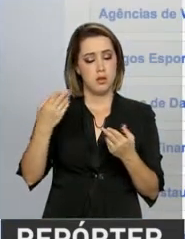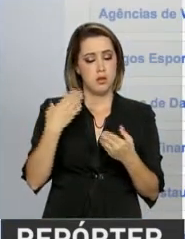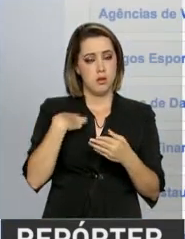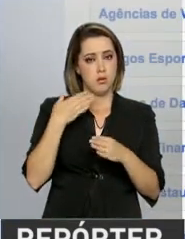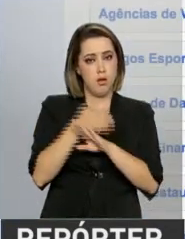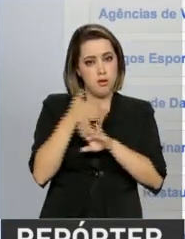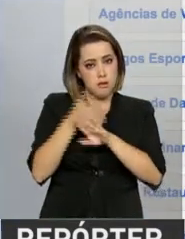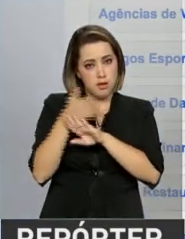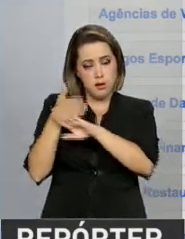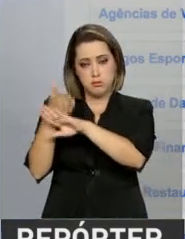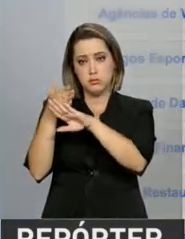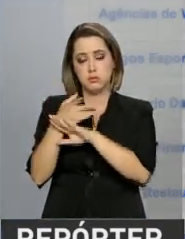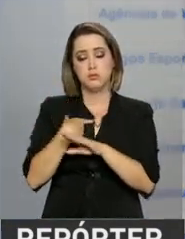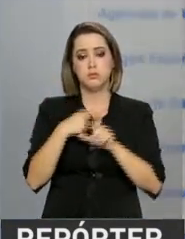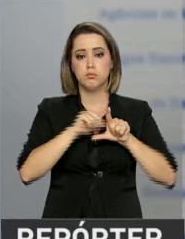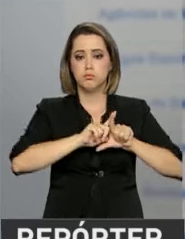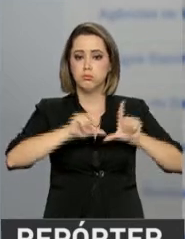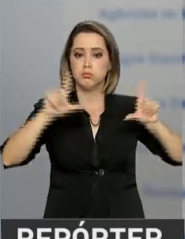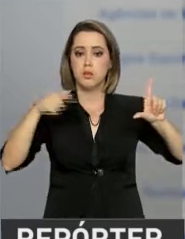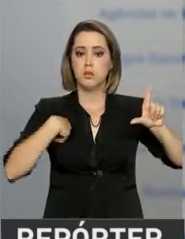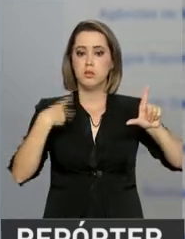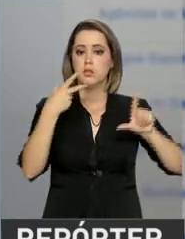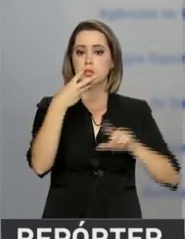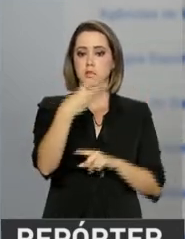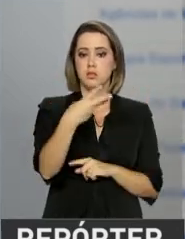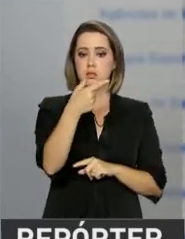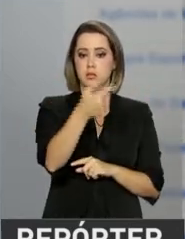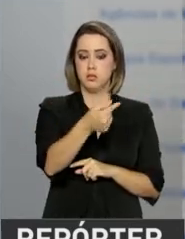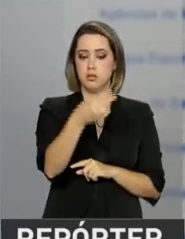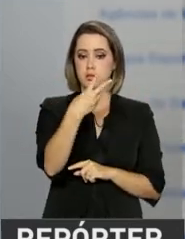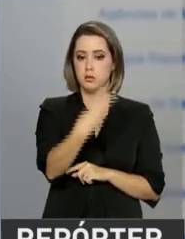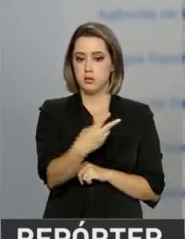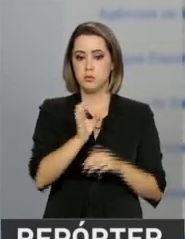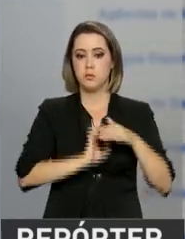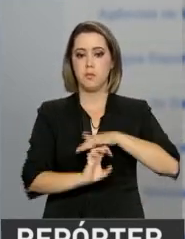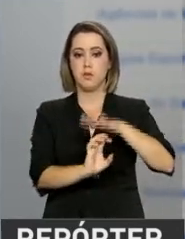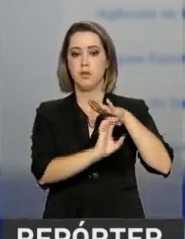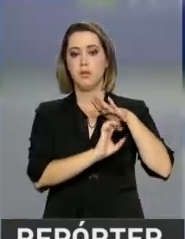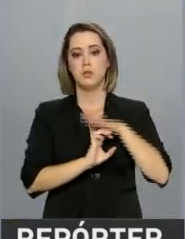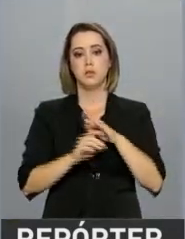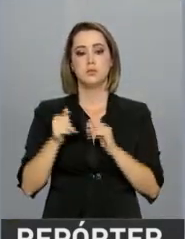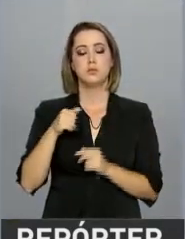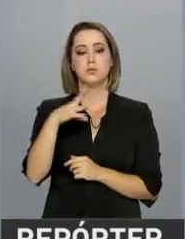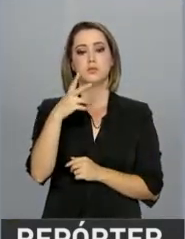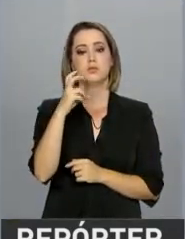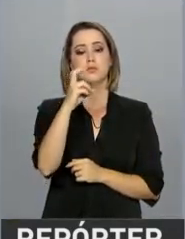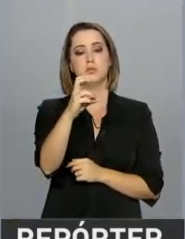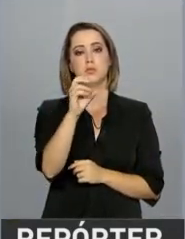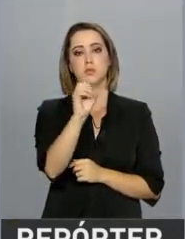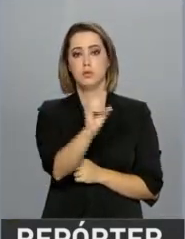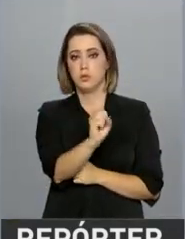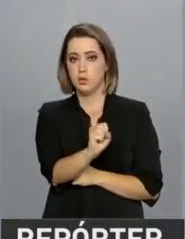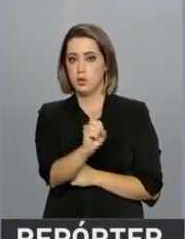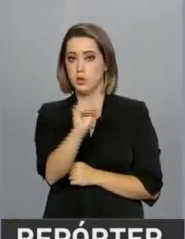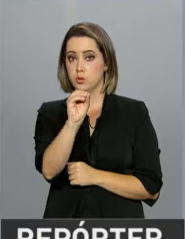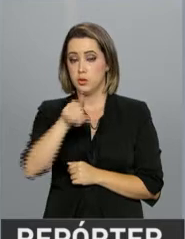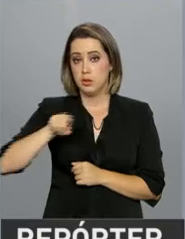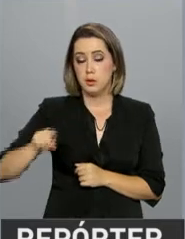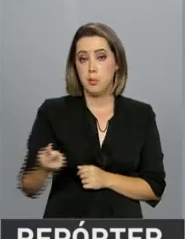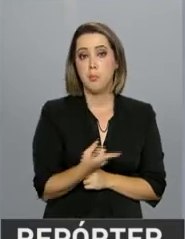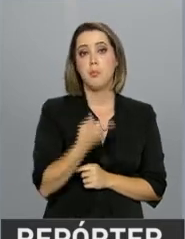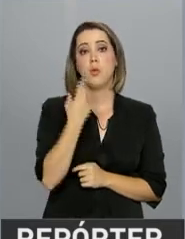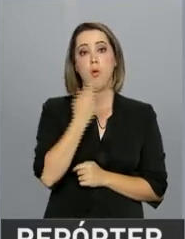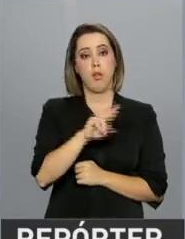à plataforma conta com 372 empresas cadastradas e registrou mais de 580 mil queixas de